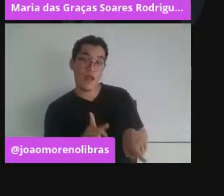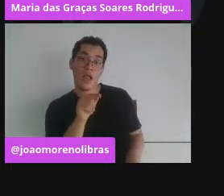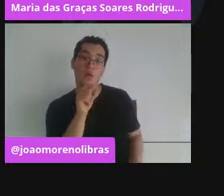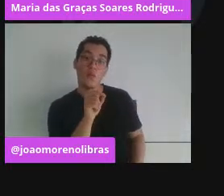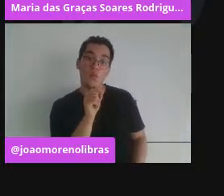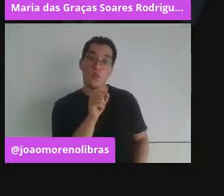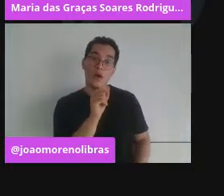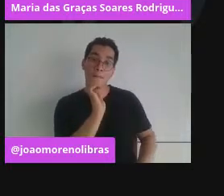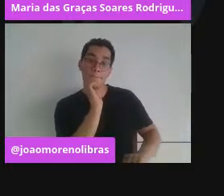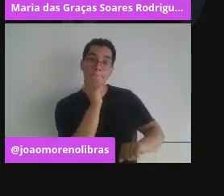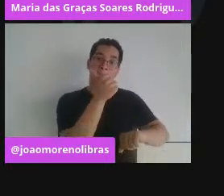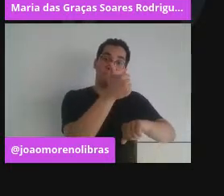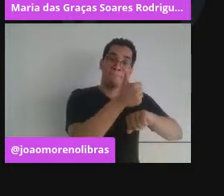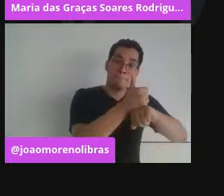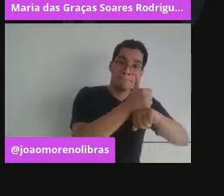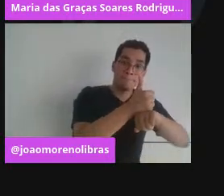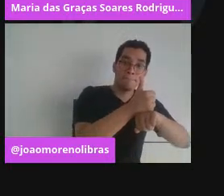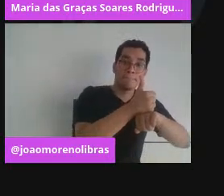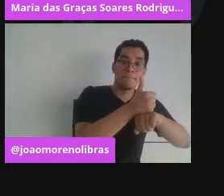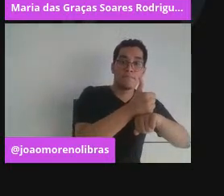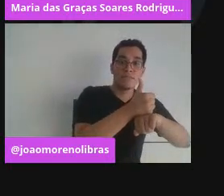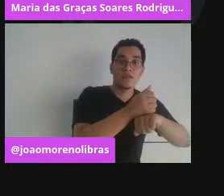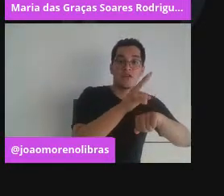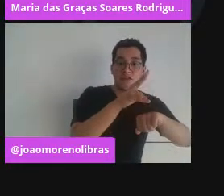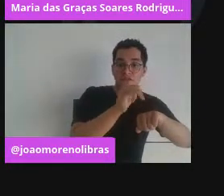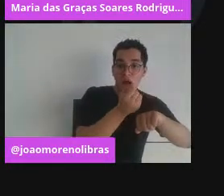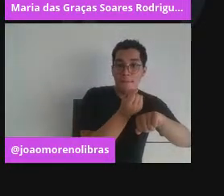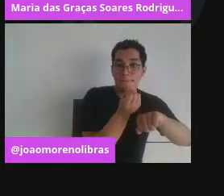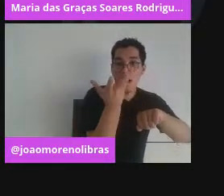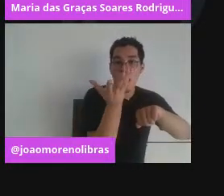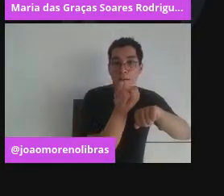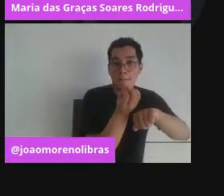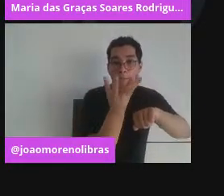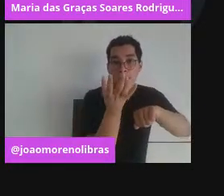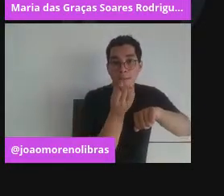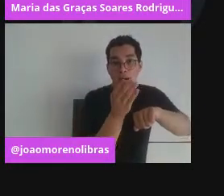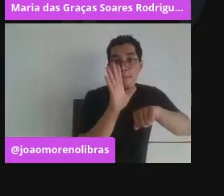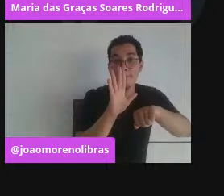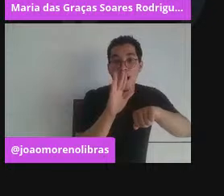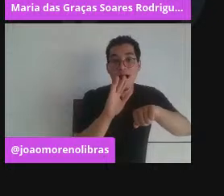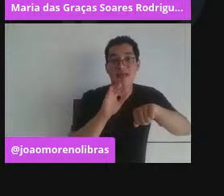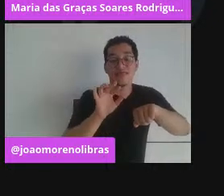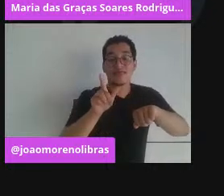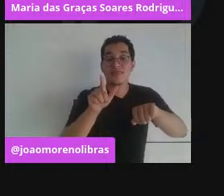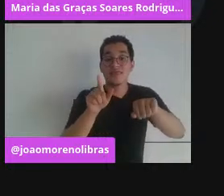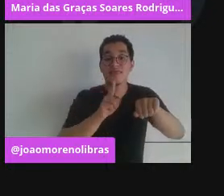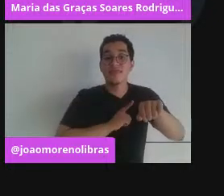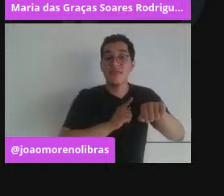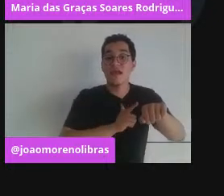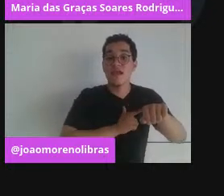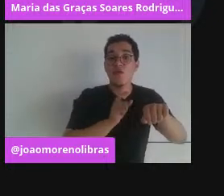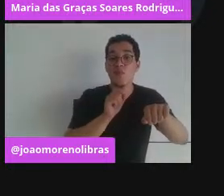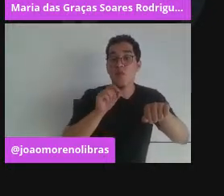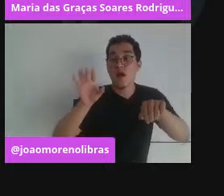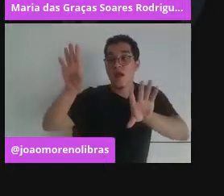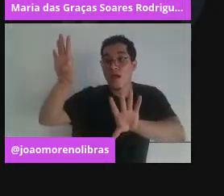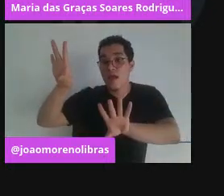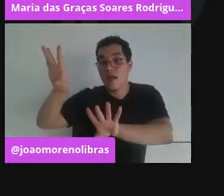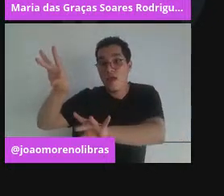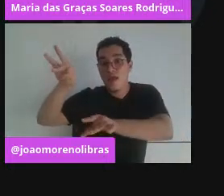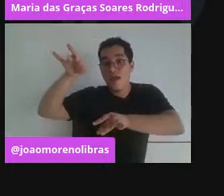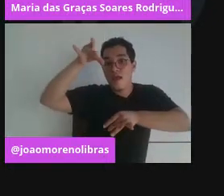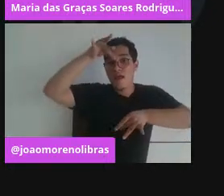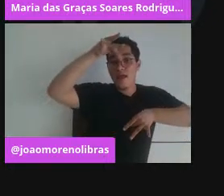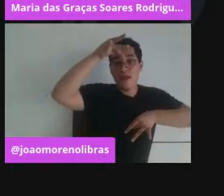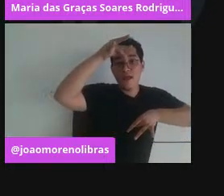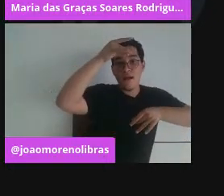que adota o locutor em seu discurso para focalizar os fatos, as noções, sob determinado ponto de